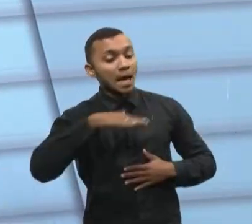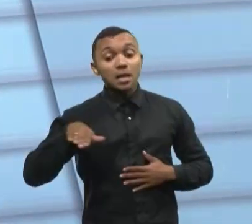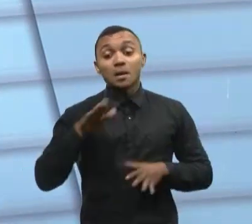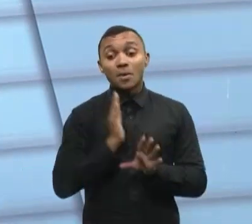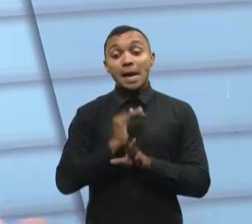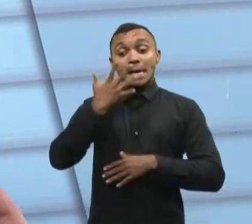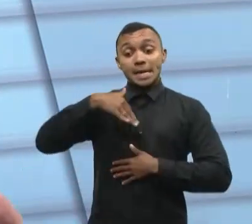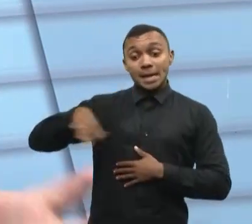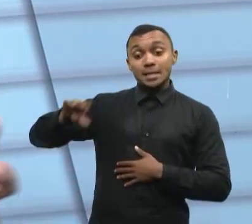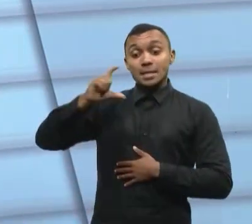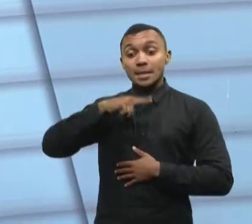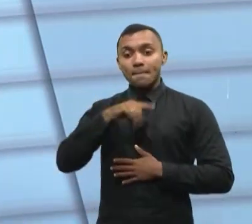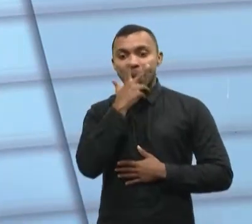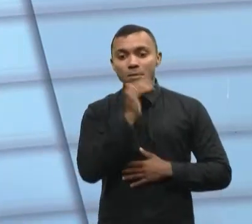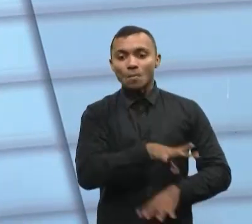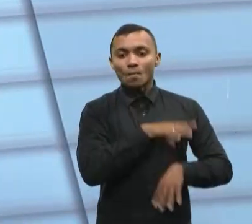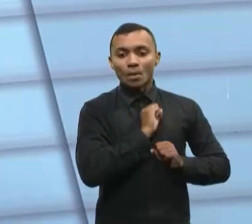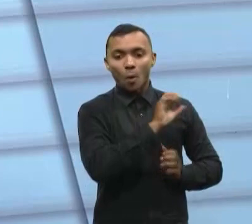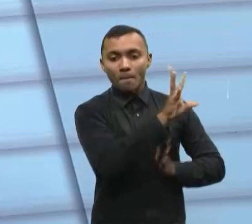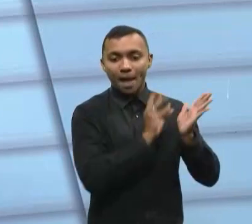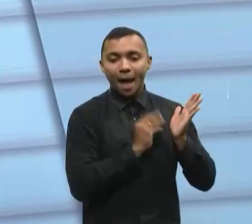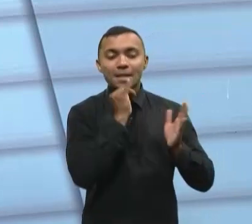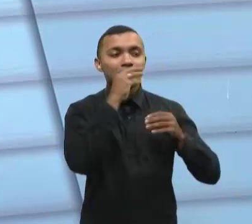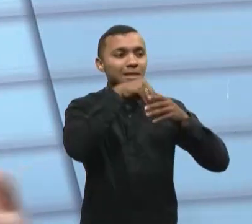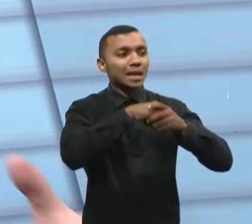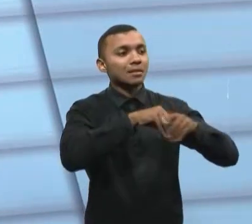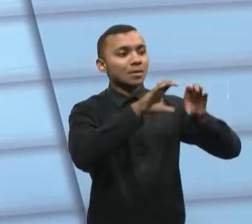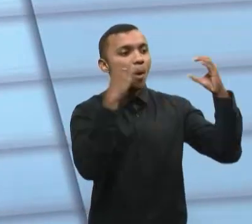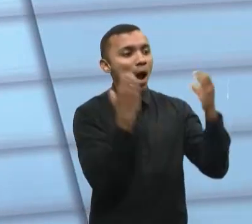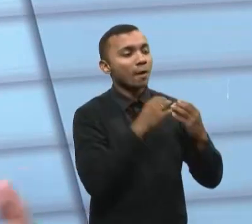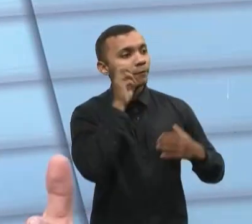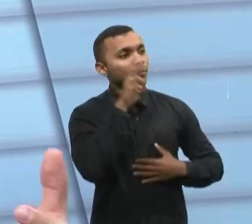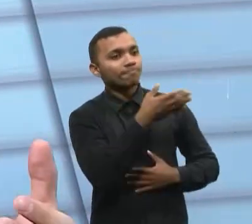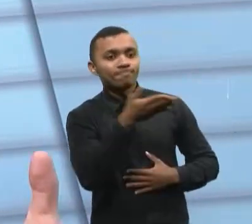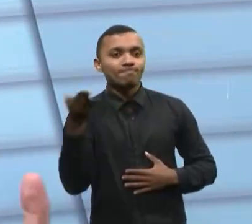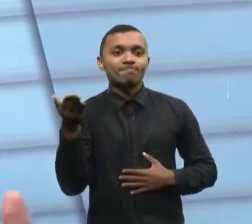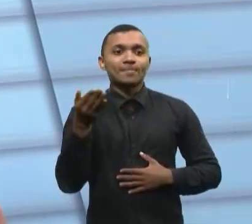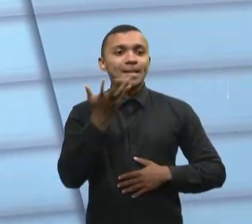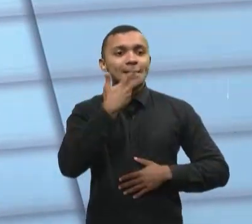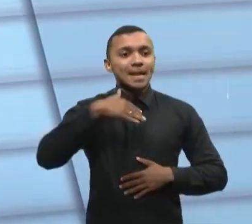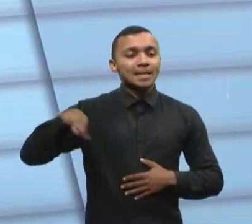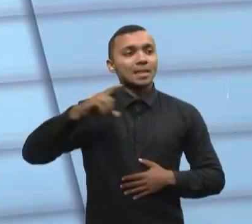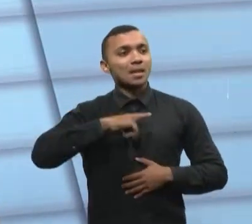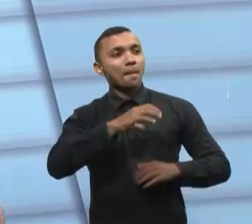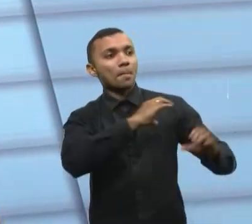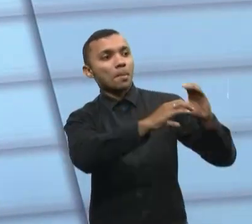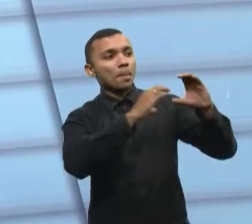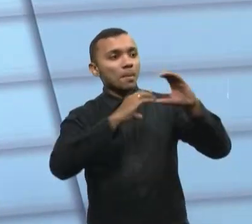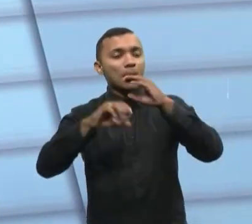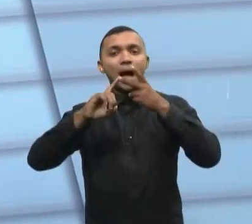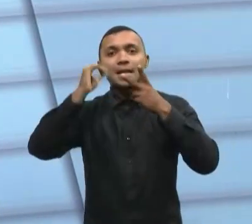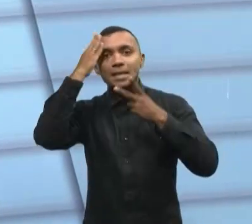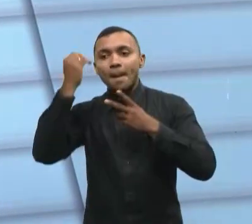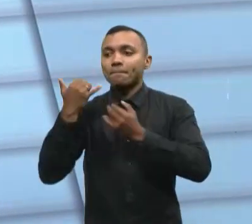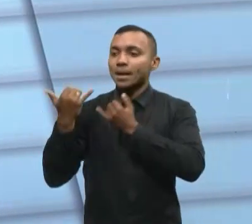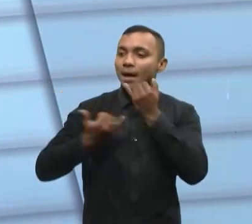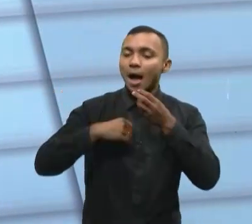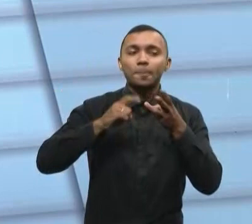espelhamento muitas vezes, então está engajada numa sala de aula, onde ela está vendo muitas crianças, como conversam, como brincam, como se